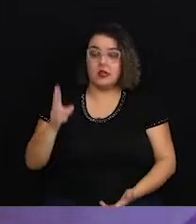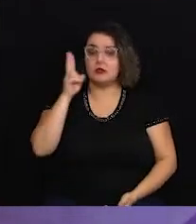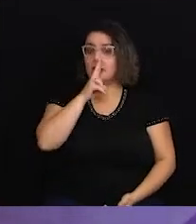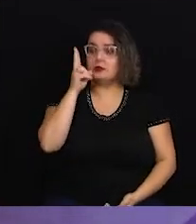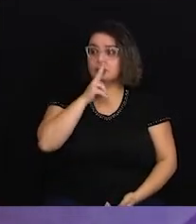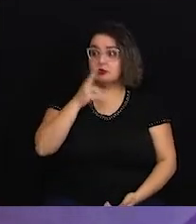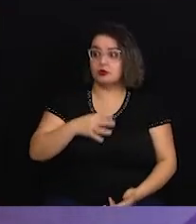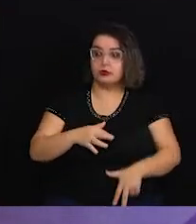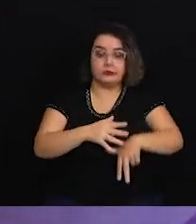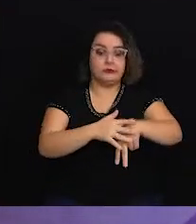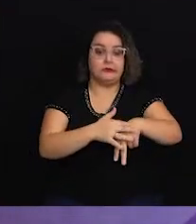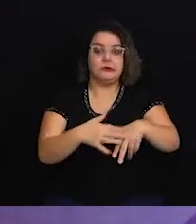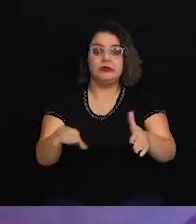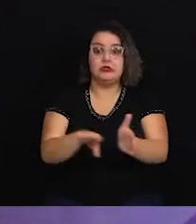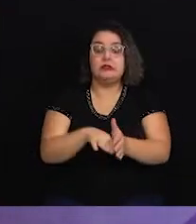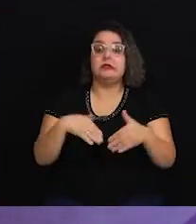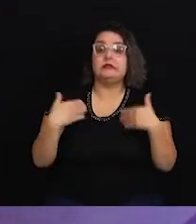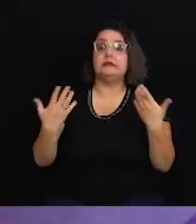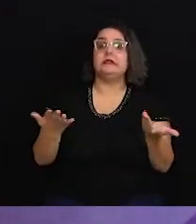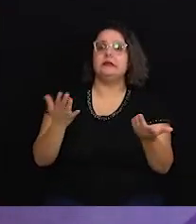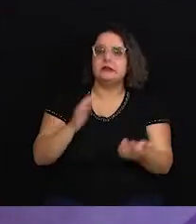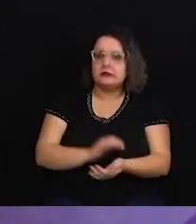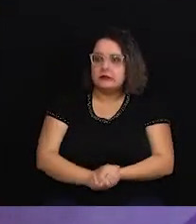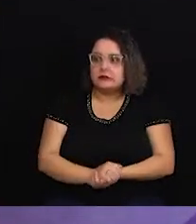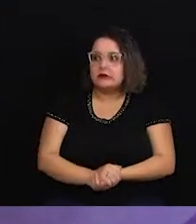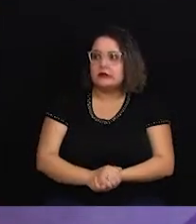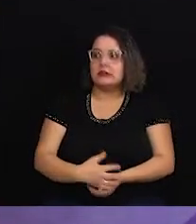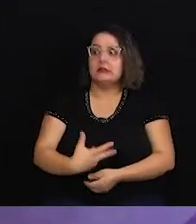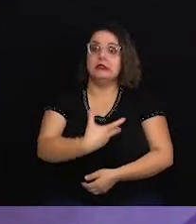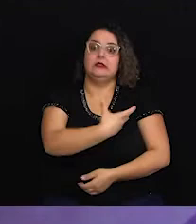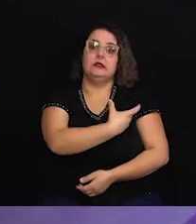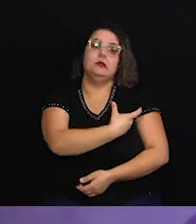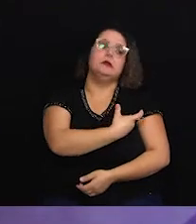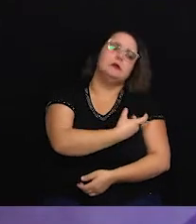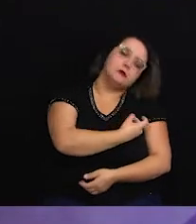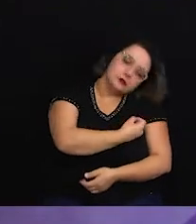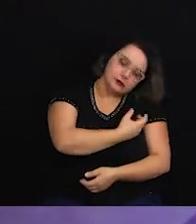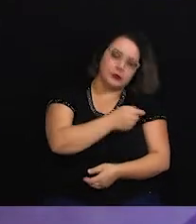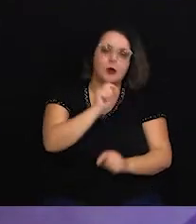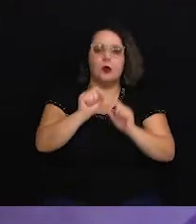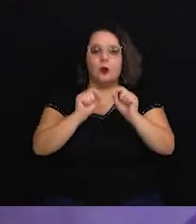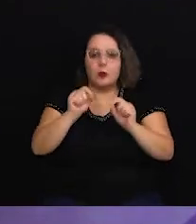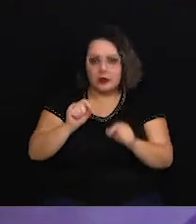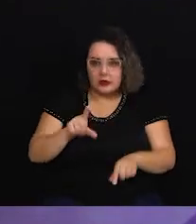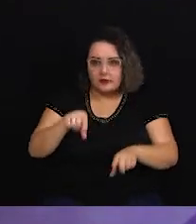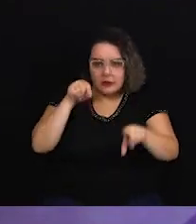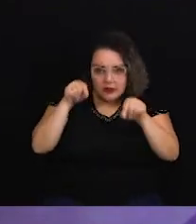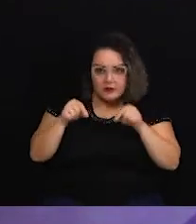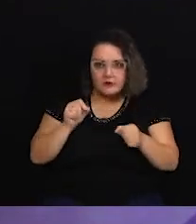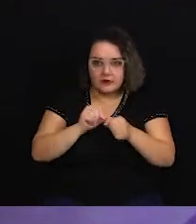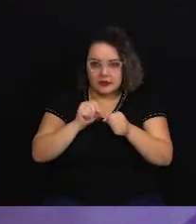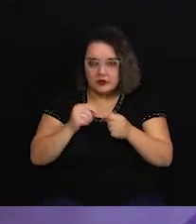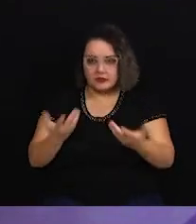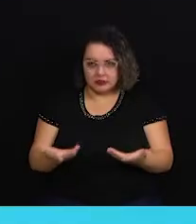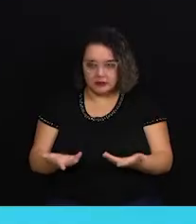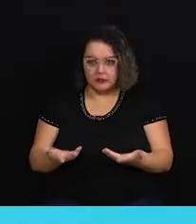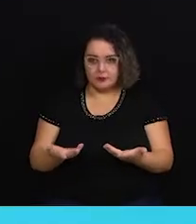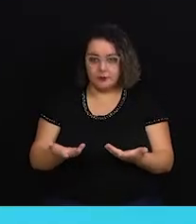tá lá na emergência, o paciente chega e aí? É o anestesista que vai definir o que que vai fazer, como que vai